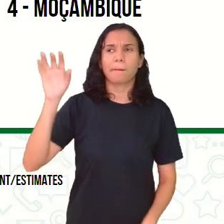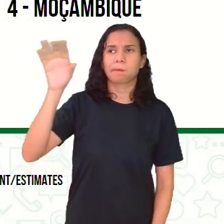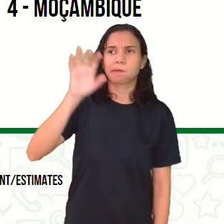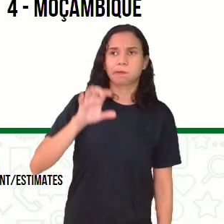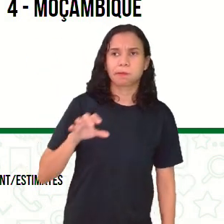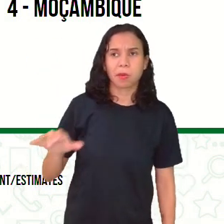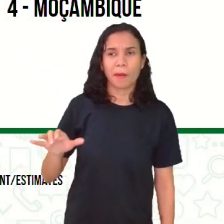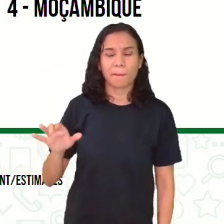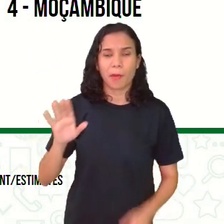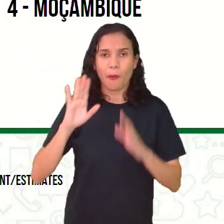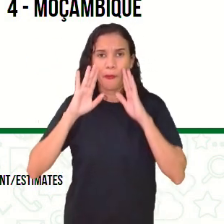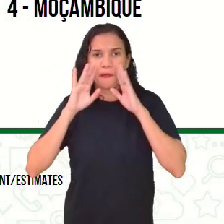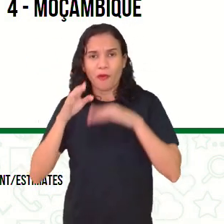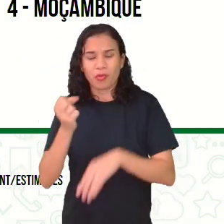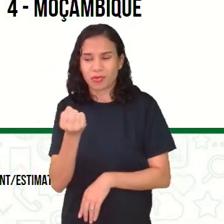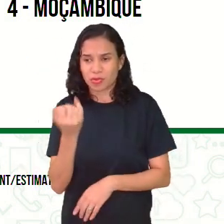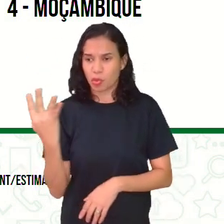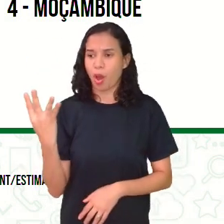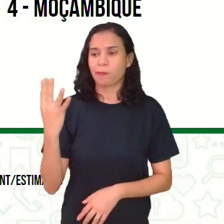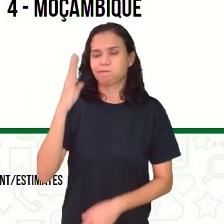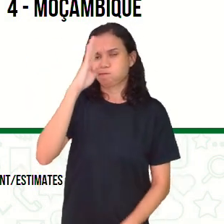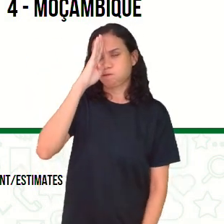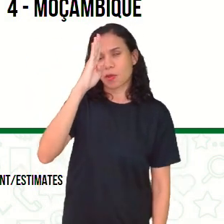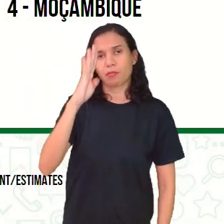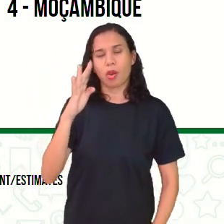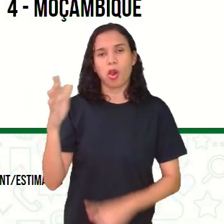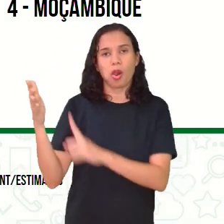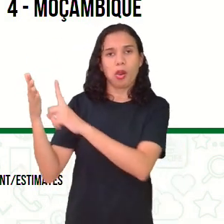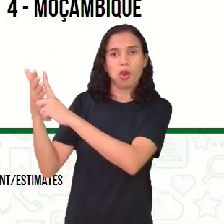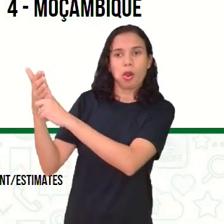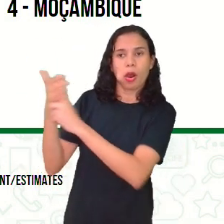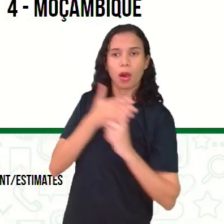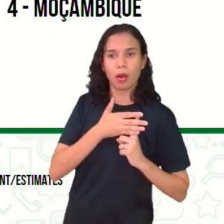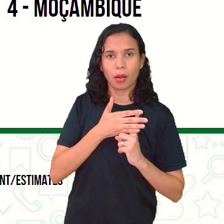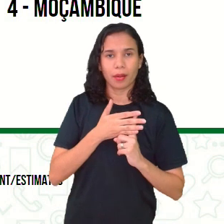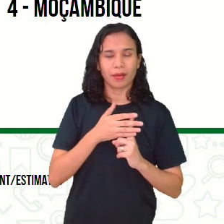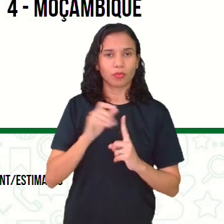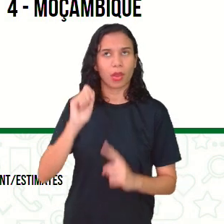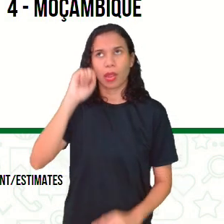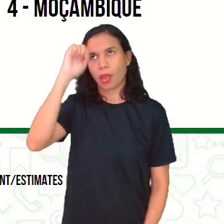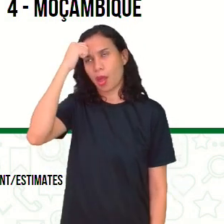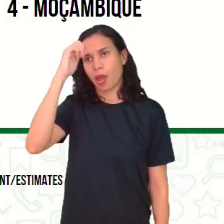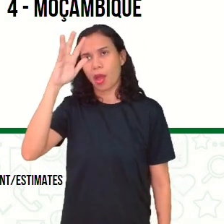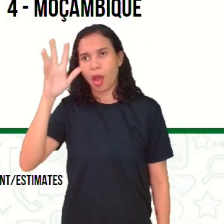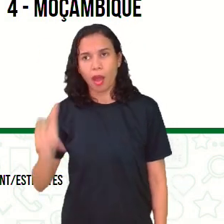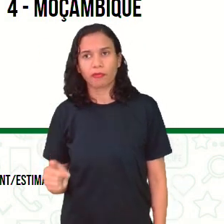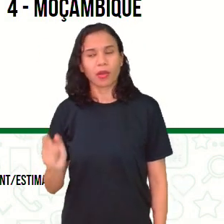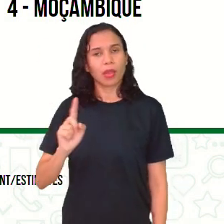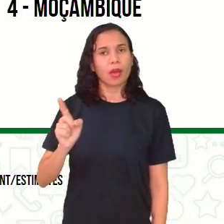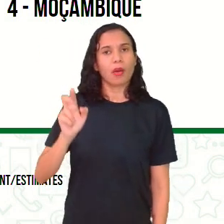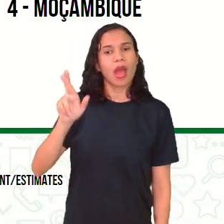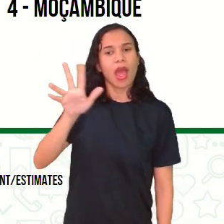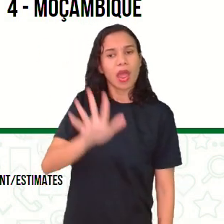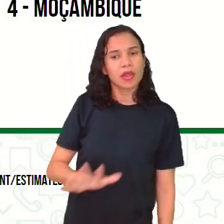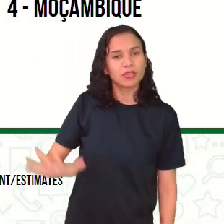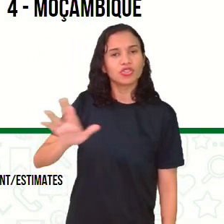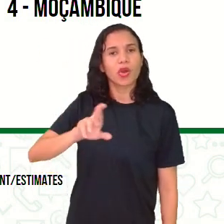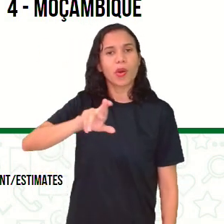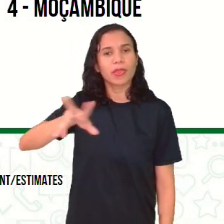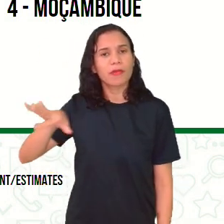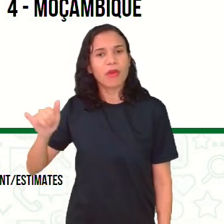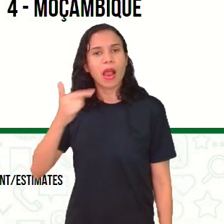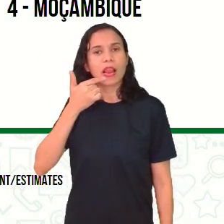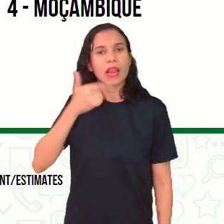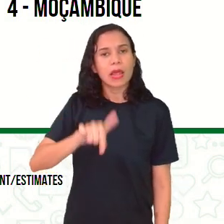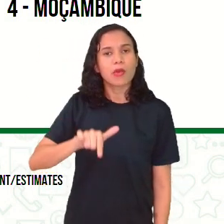esses especialmente, tá? Então, essas pessoas negras, elas não foram vindas da África apenas. São de regiões diferentes, tinham línguas